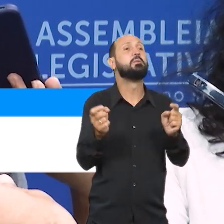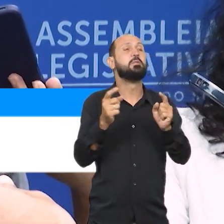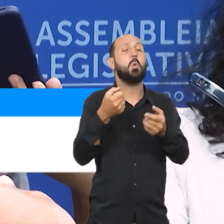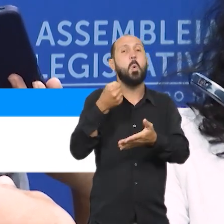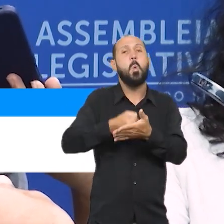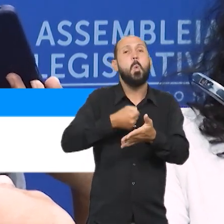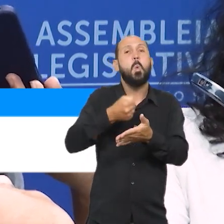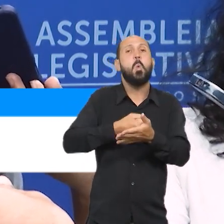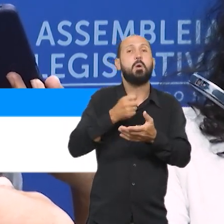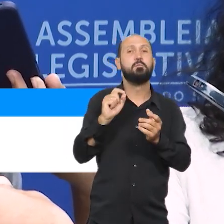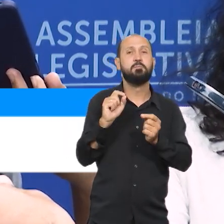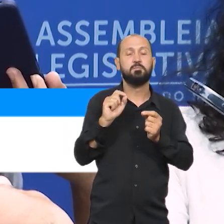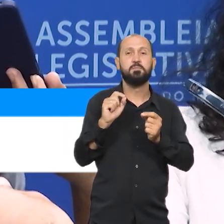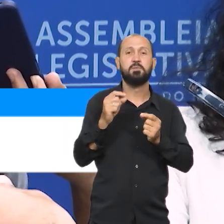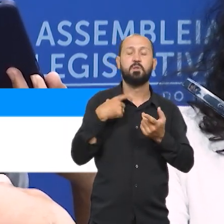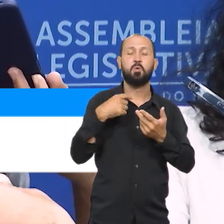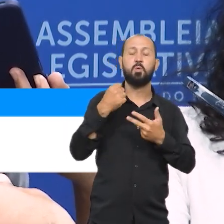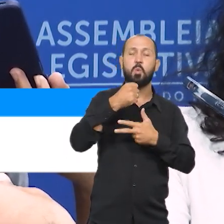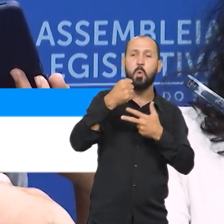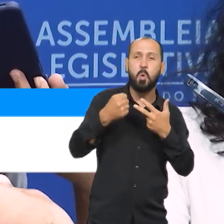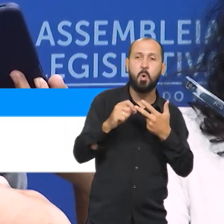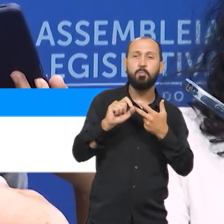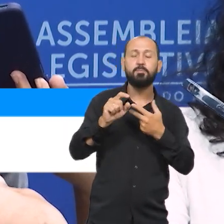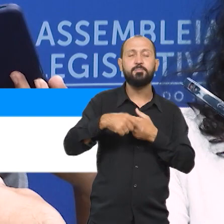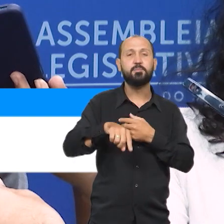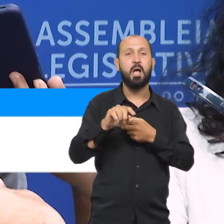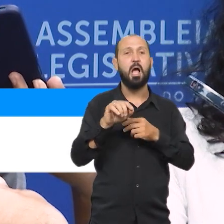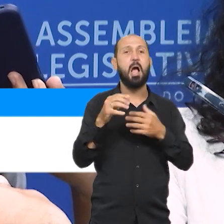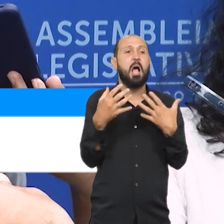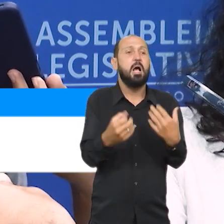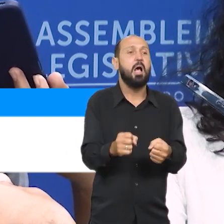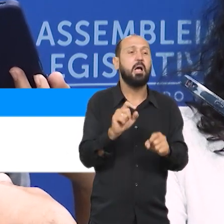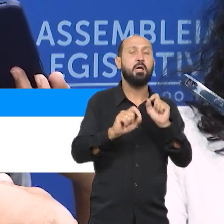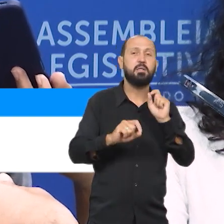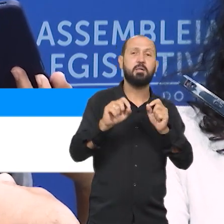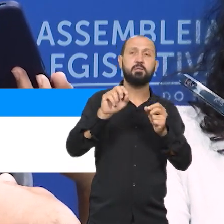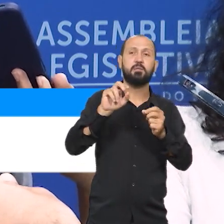de não aceitar e de exigir, né, do poder público, meios,